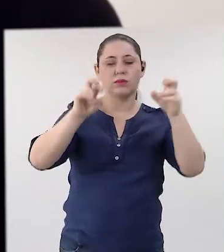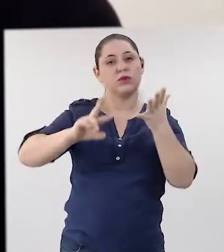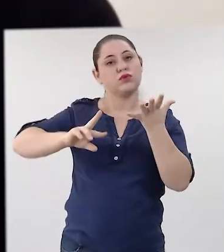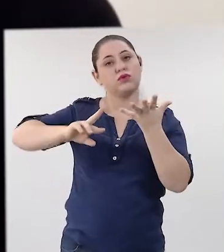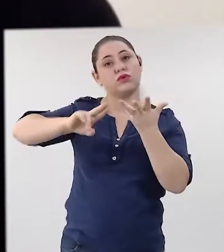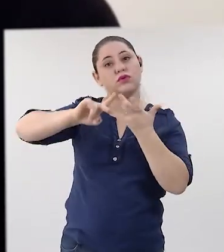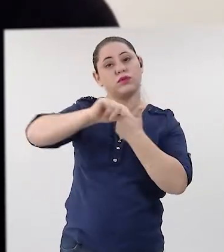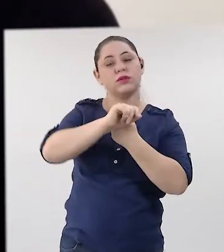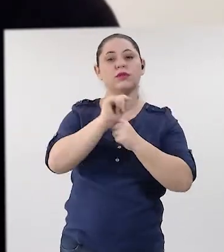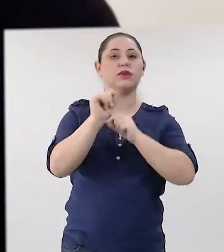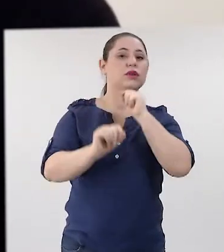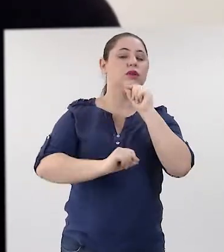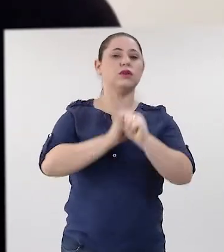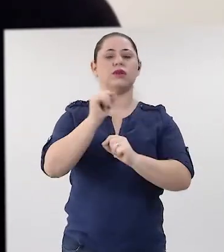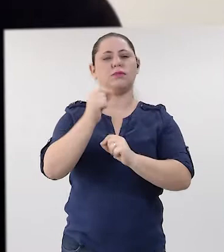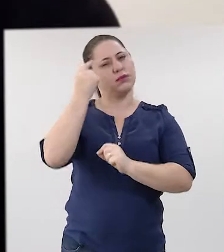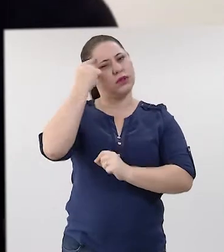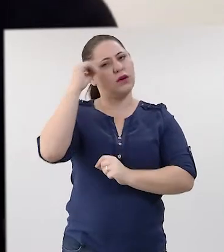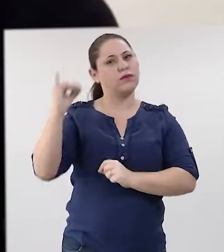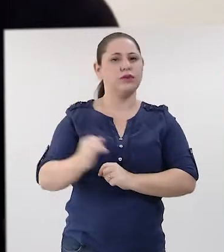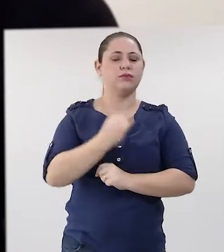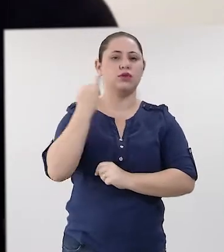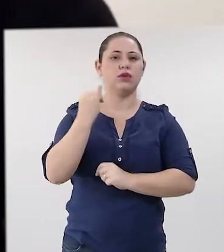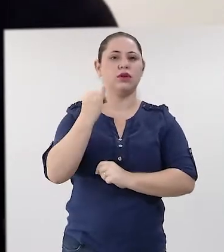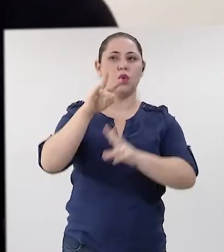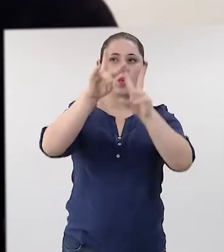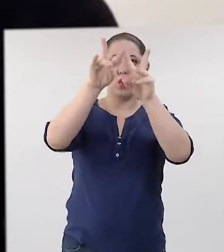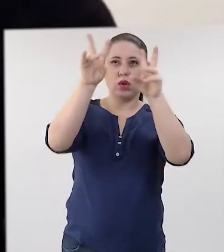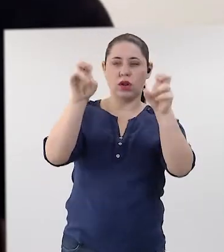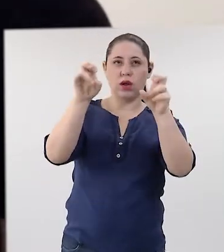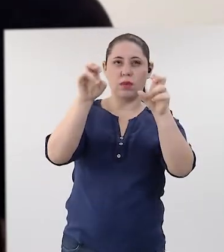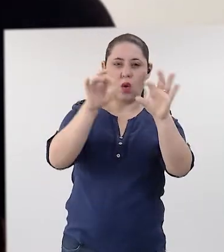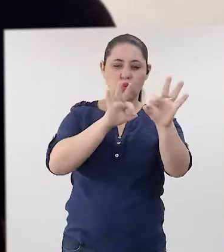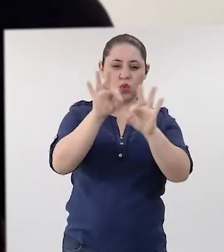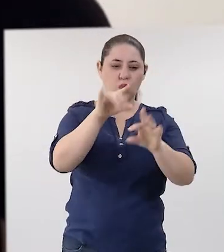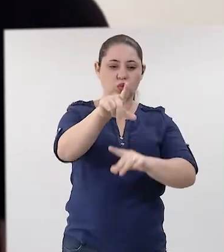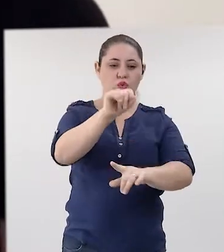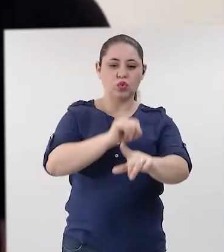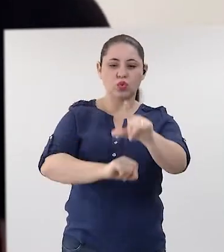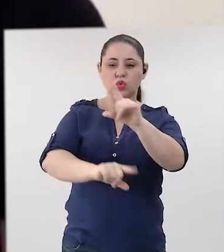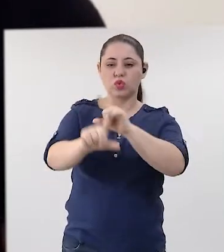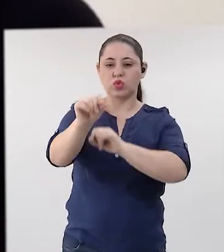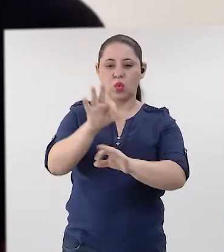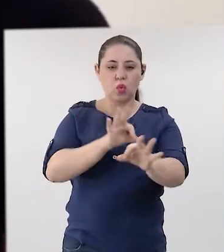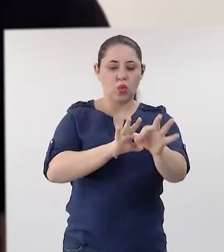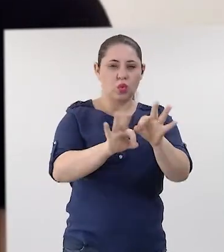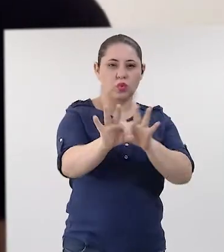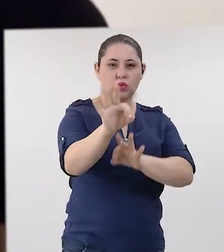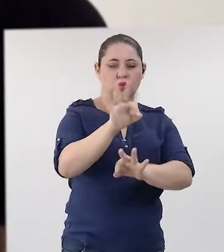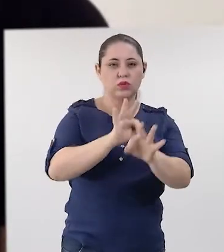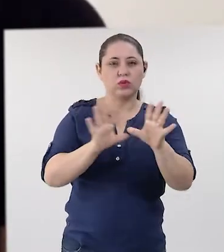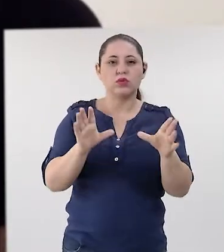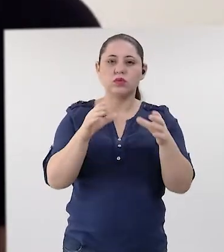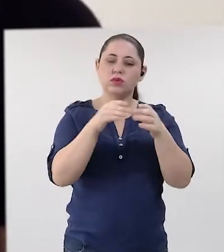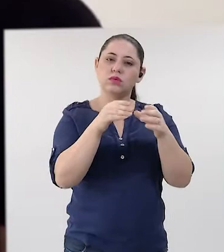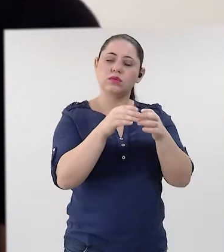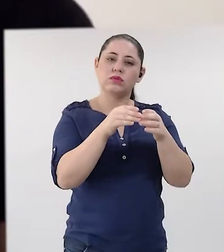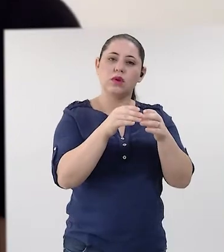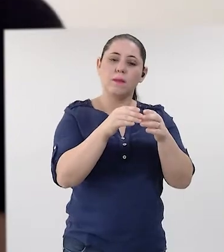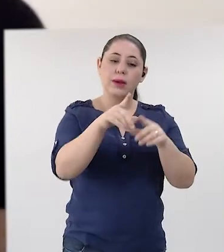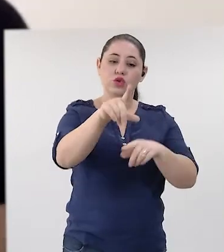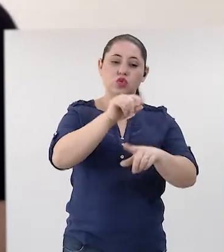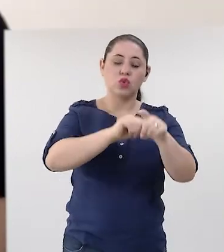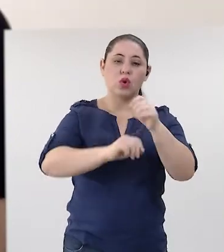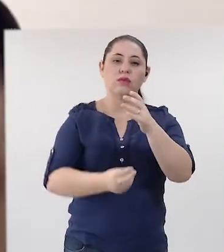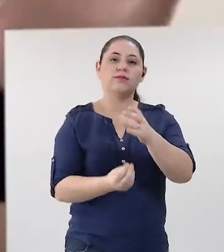em vários temas que a gente achava relevante. Desses temas foram feitos uma escolha dentro